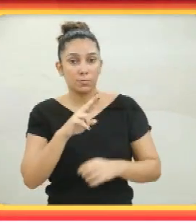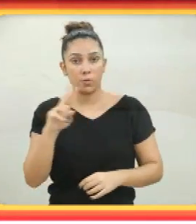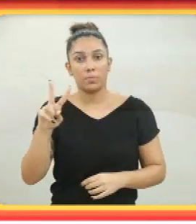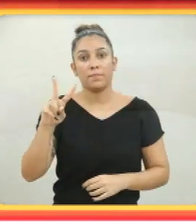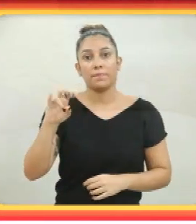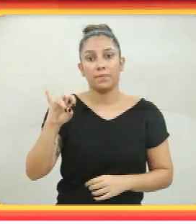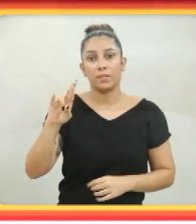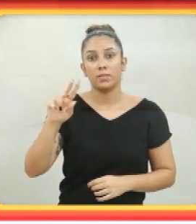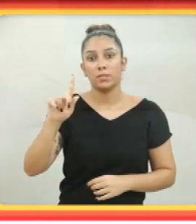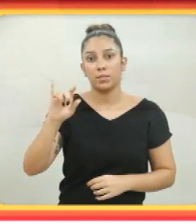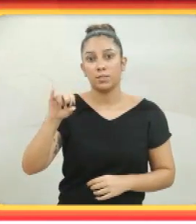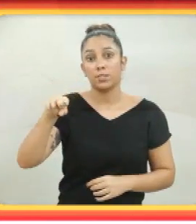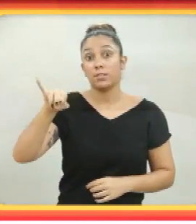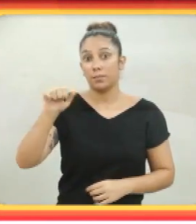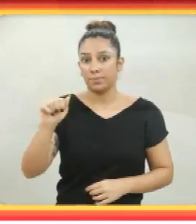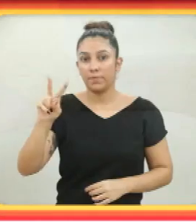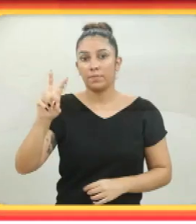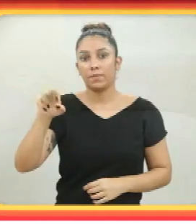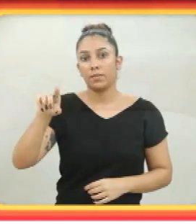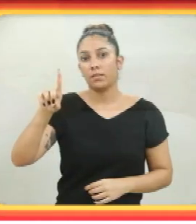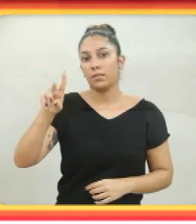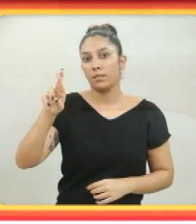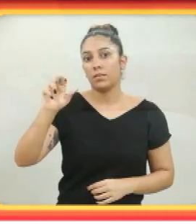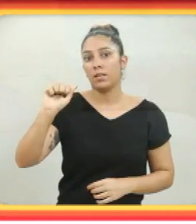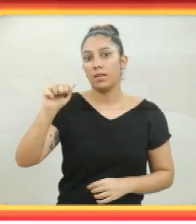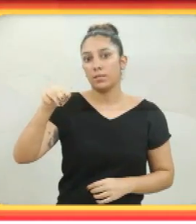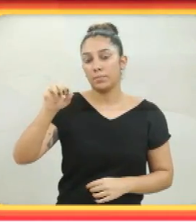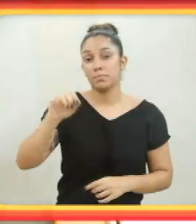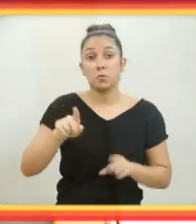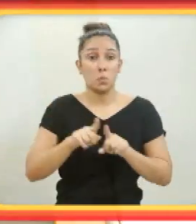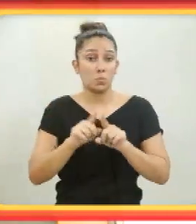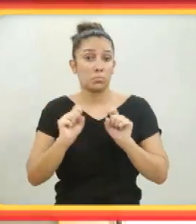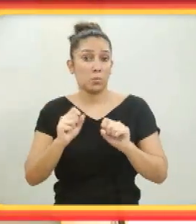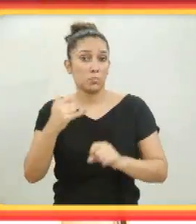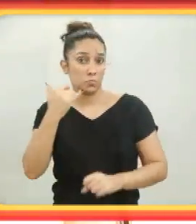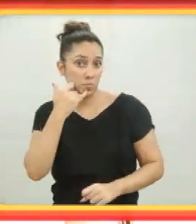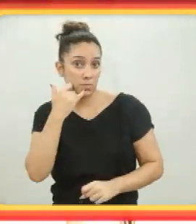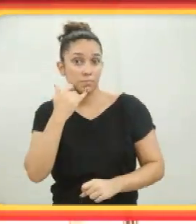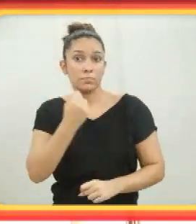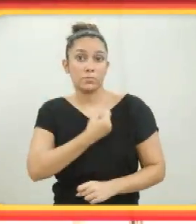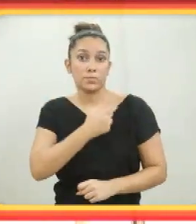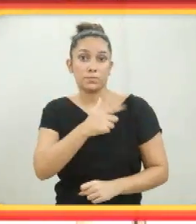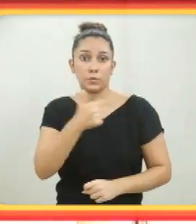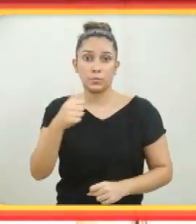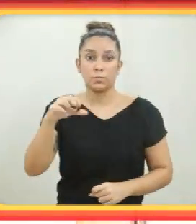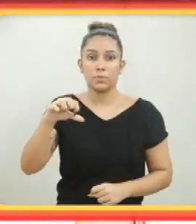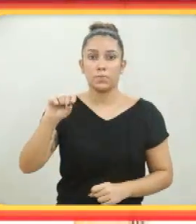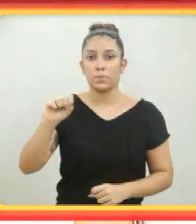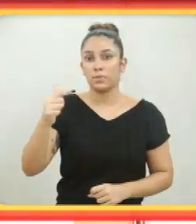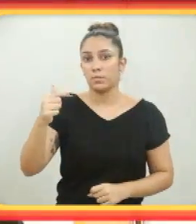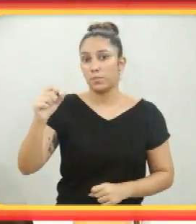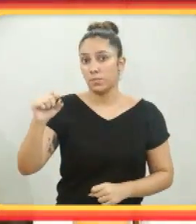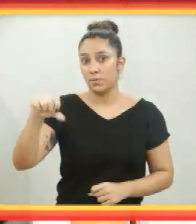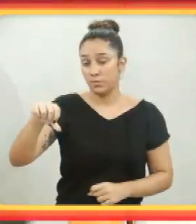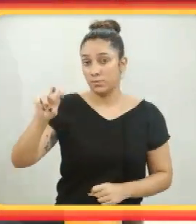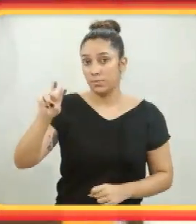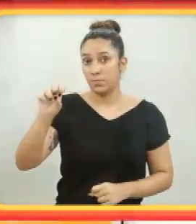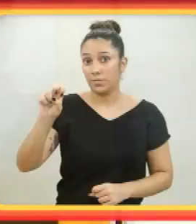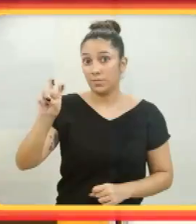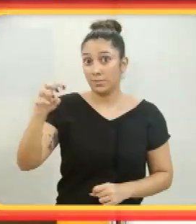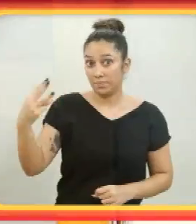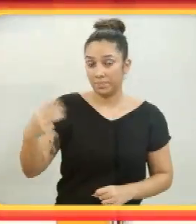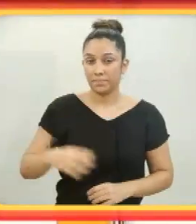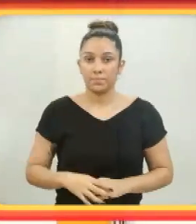no Facebook como Virgínia Vendramini ou pelo telefone